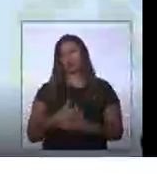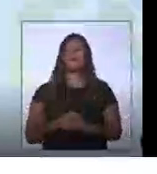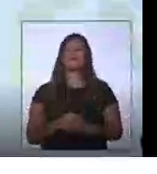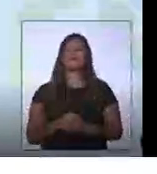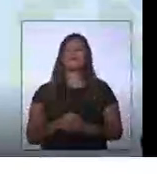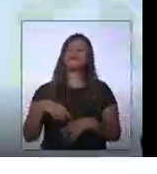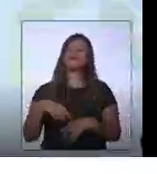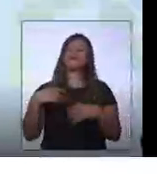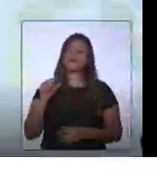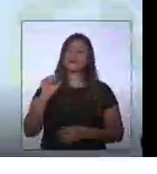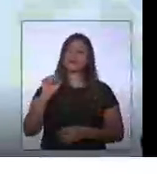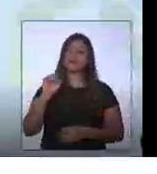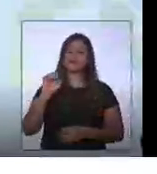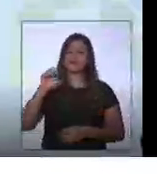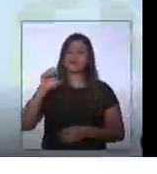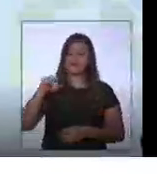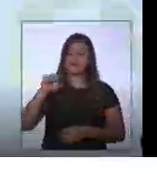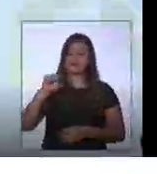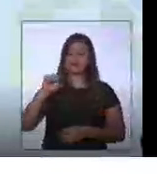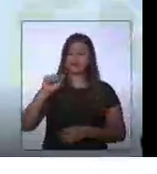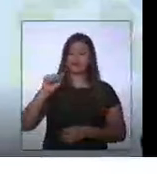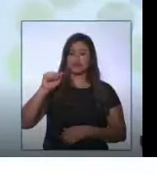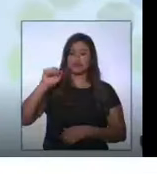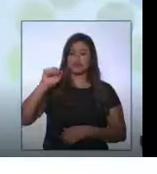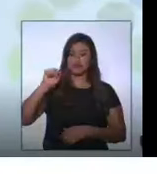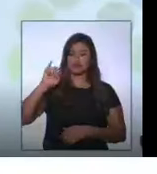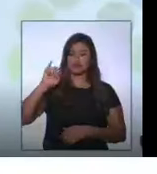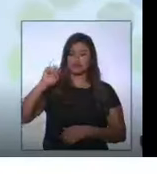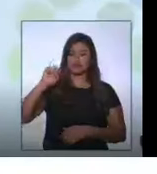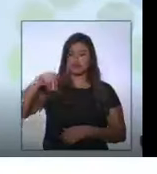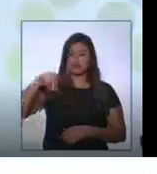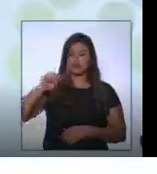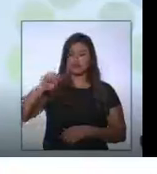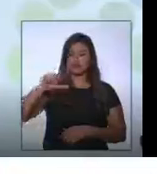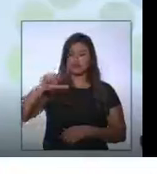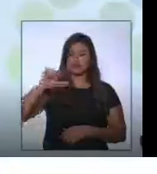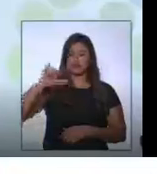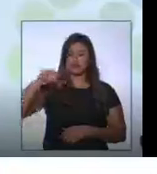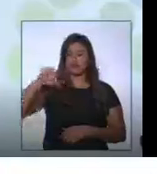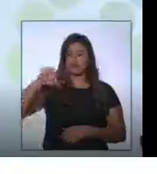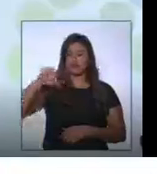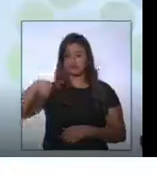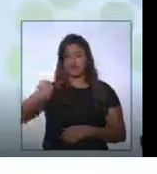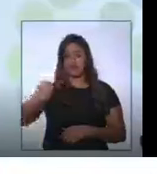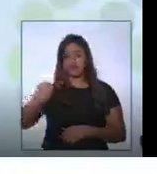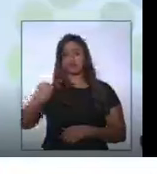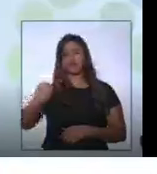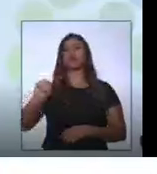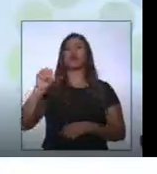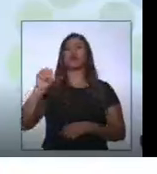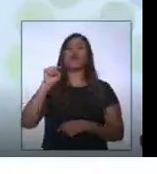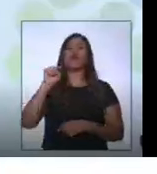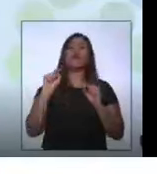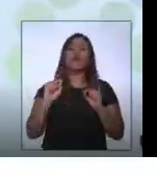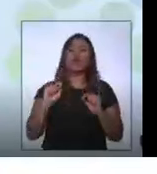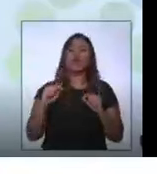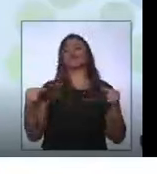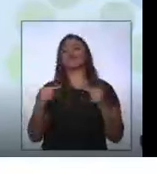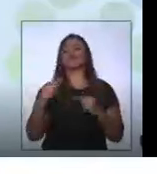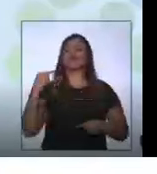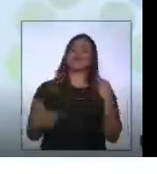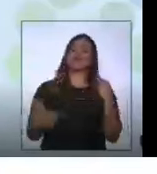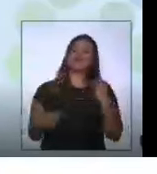sensacionalismo, é o debate. Porém, depende. Se você está lendo um jornal,